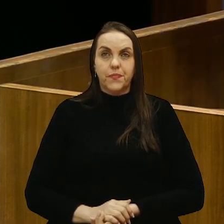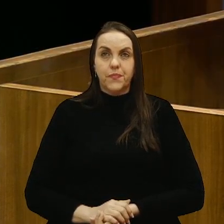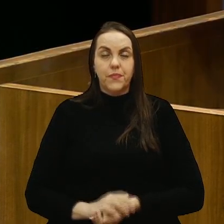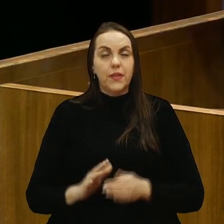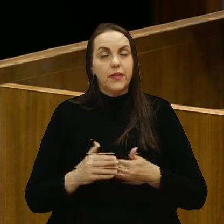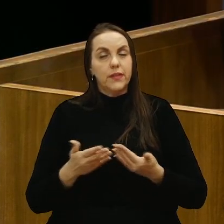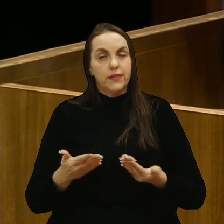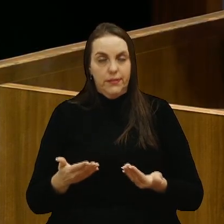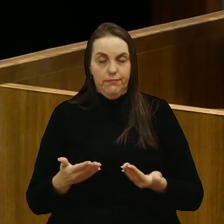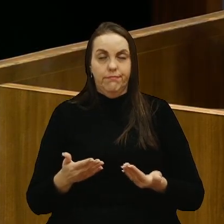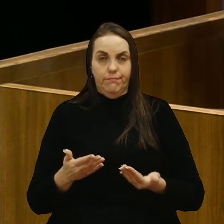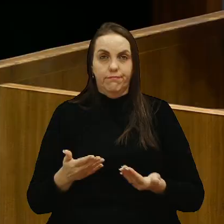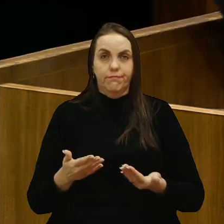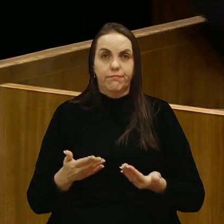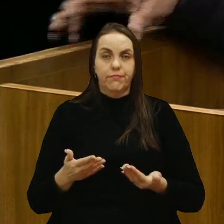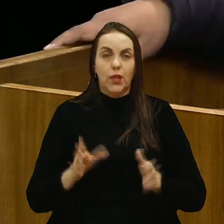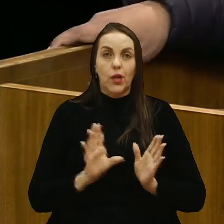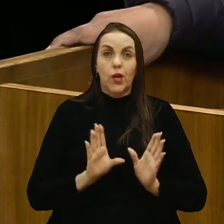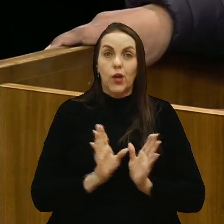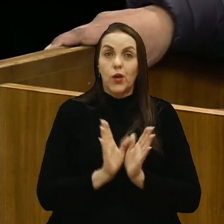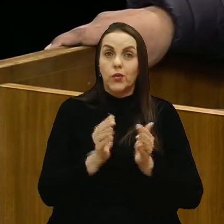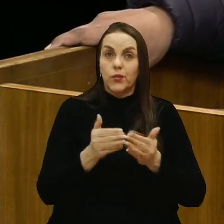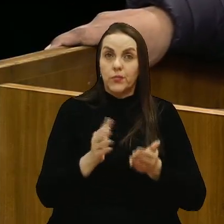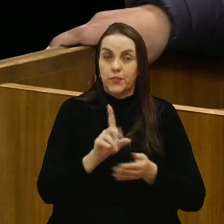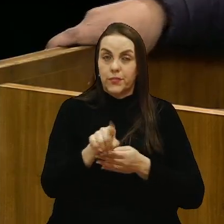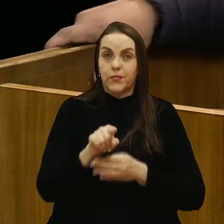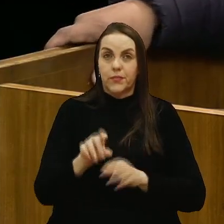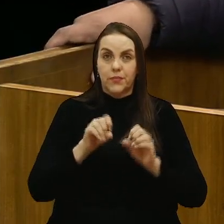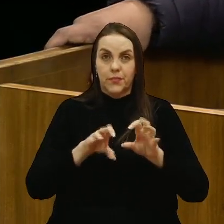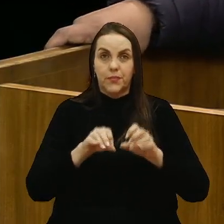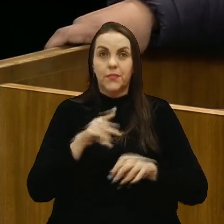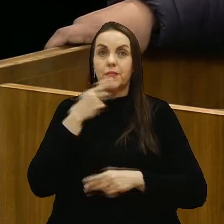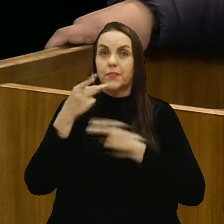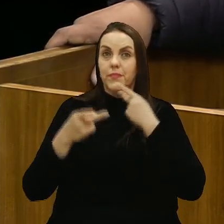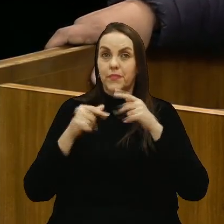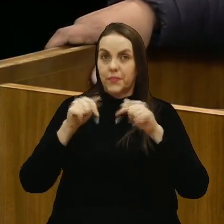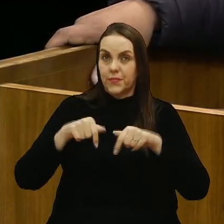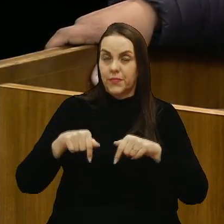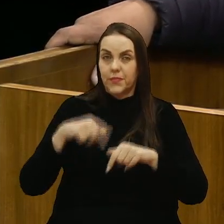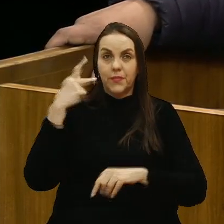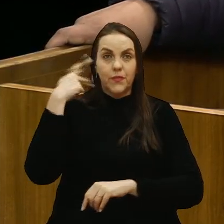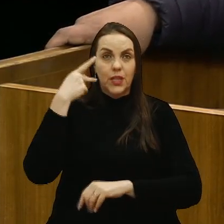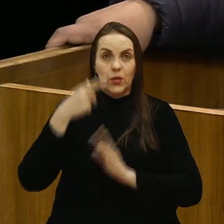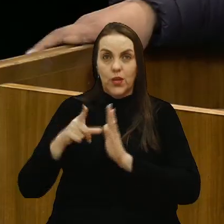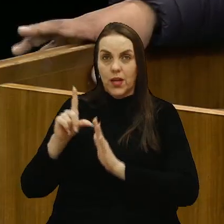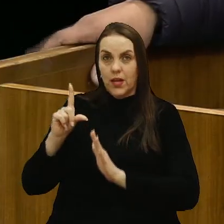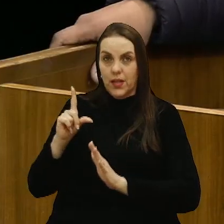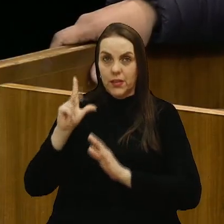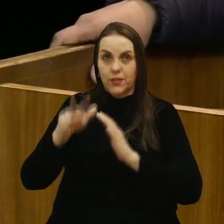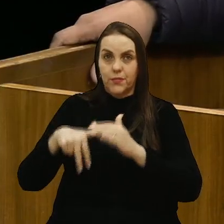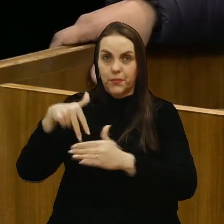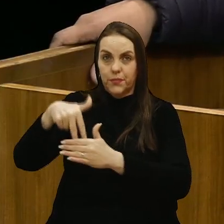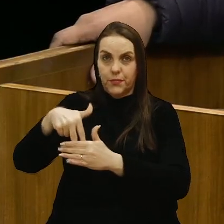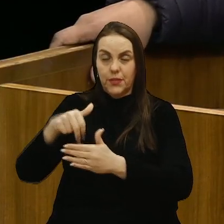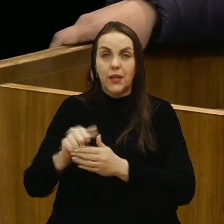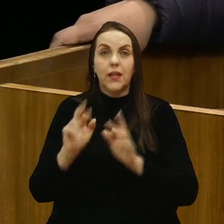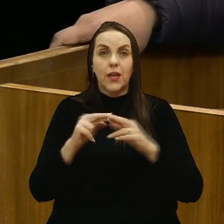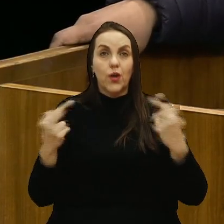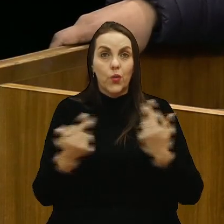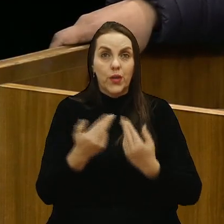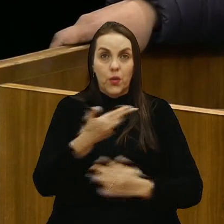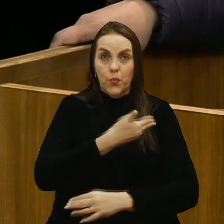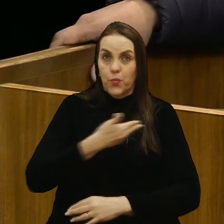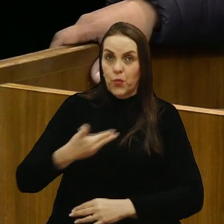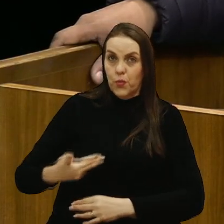Então, nós, enquanto Comissão de Educação, que foi falado aqui pelos vereadores que me antecederam, nós vamos fazer uma reunião